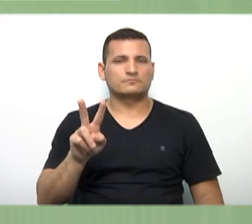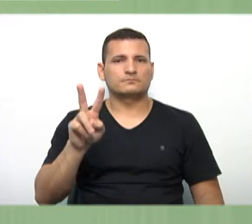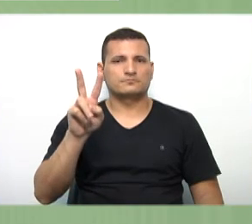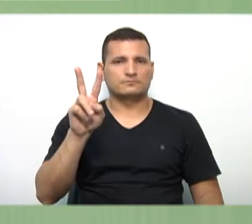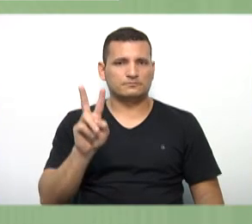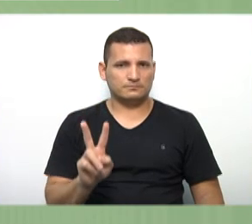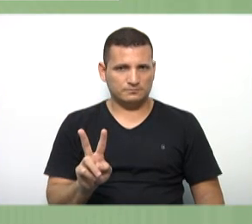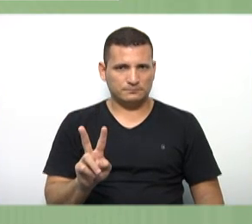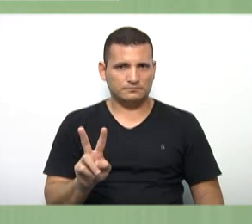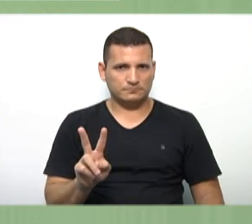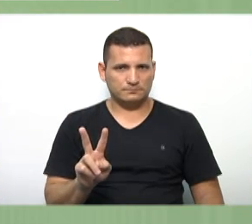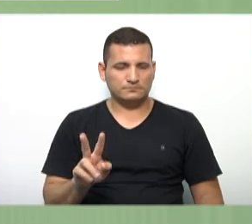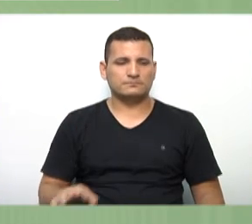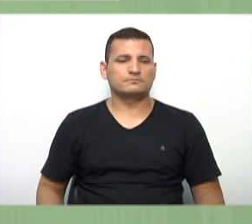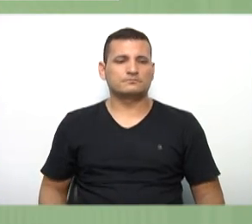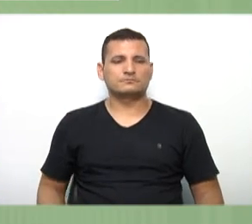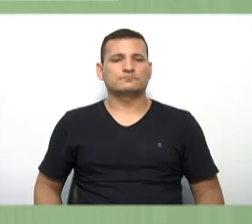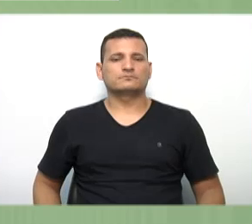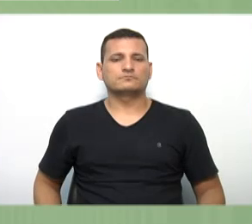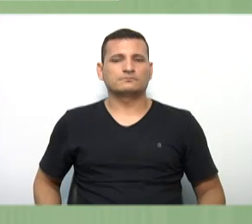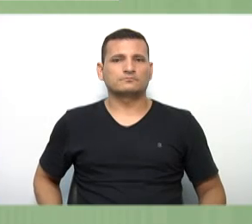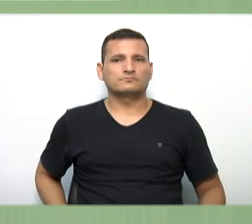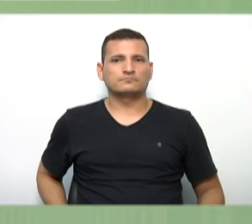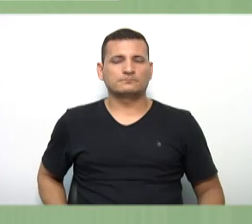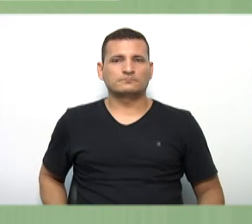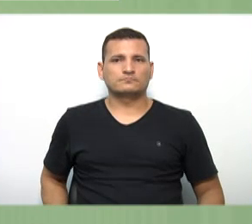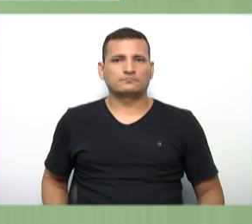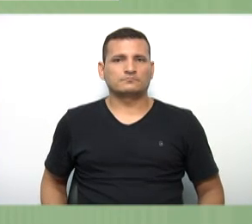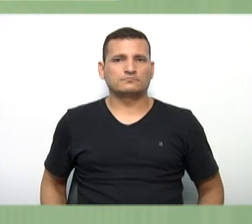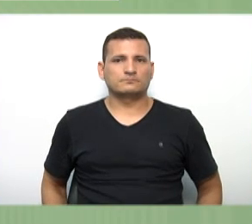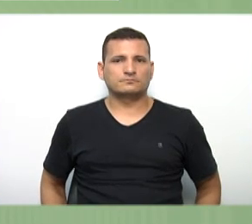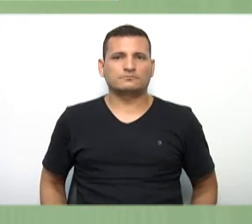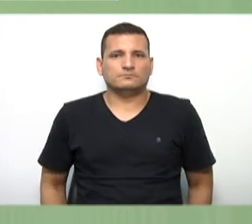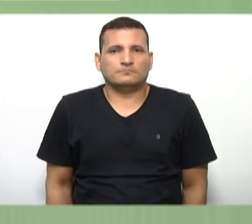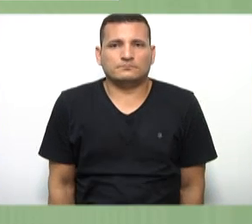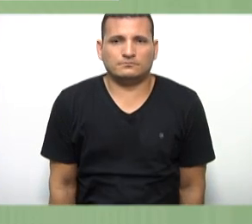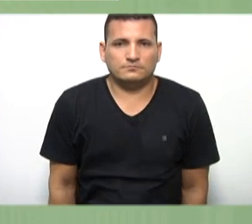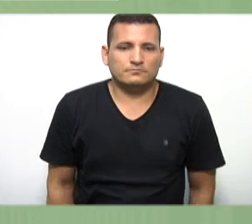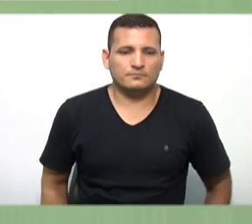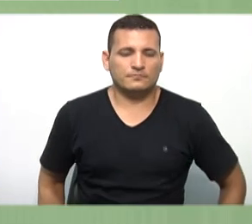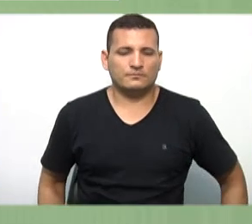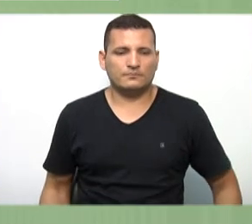Verdadeira. Vamos estudar melhor ela aqui para a gente ver